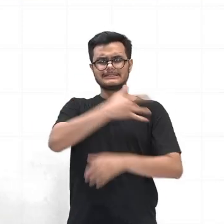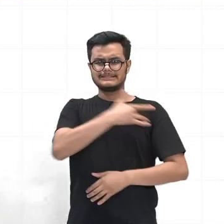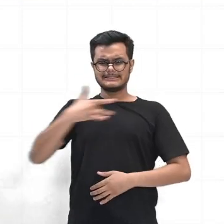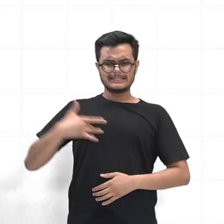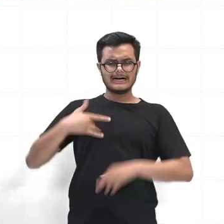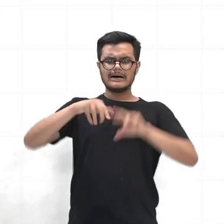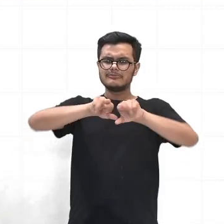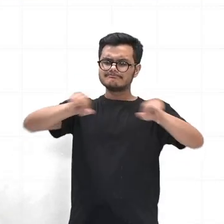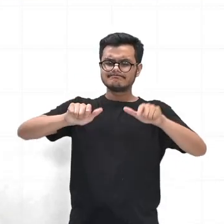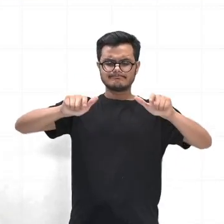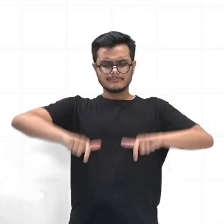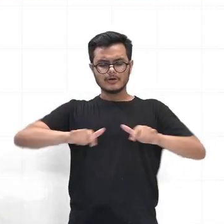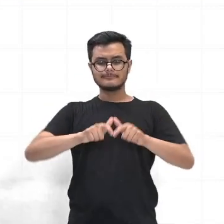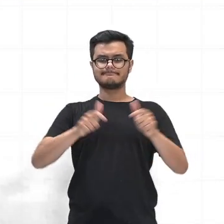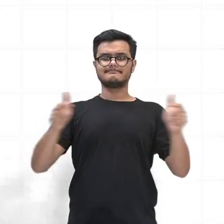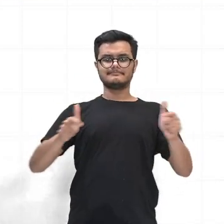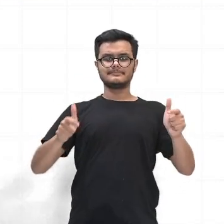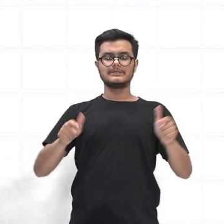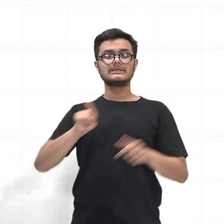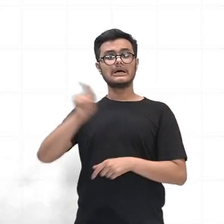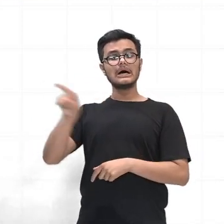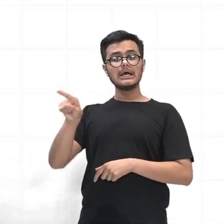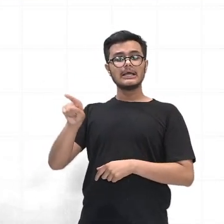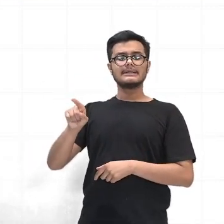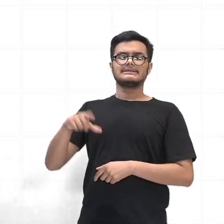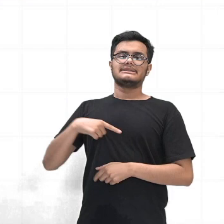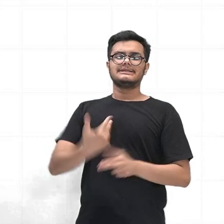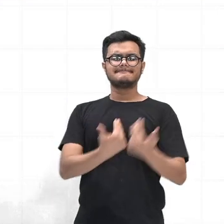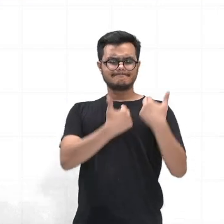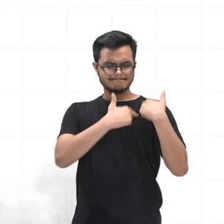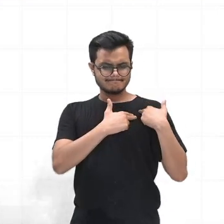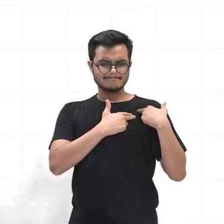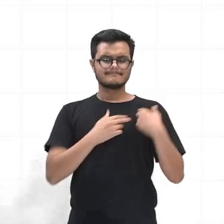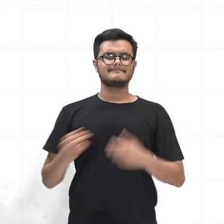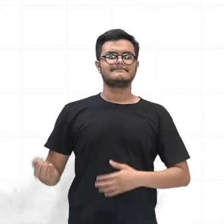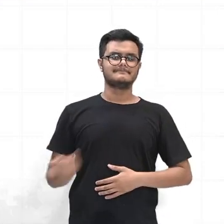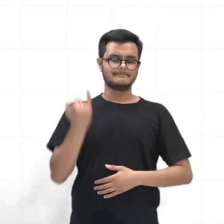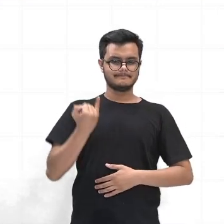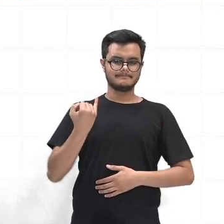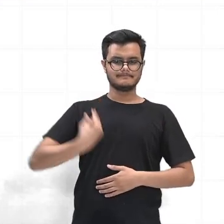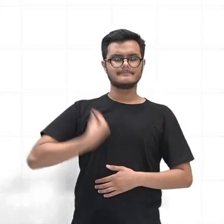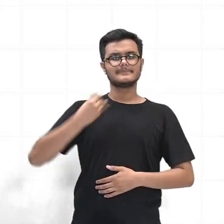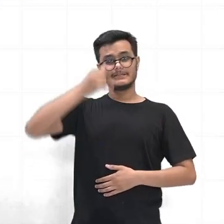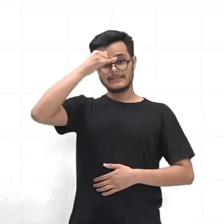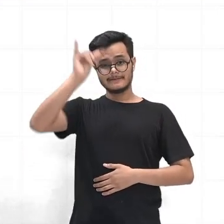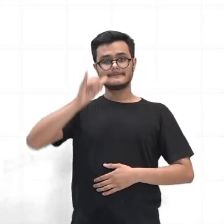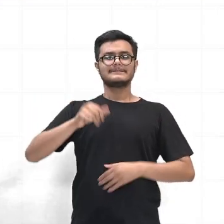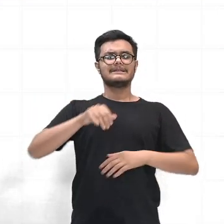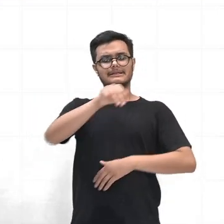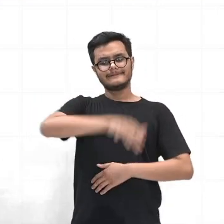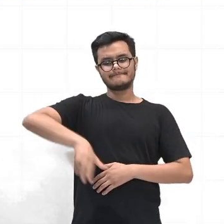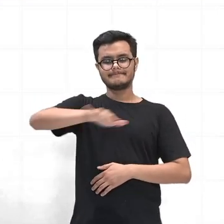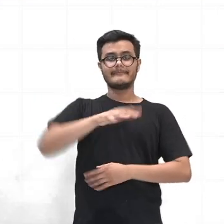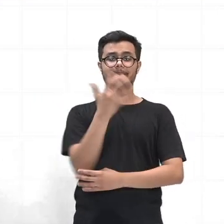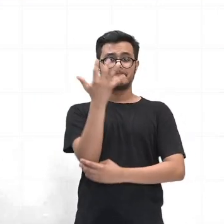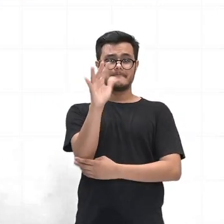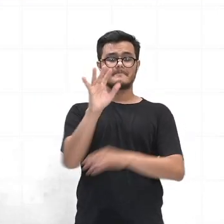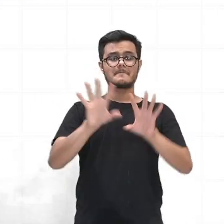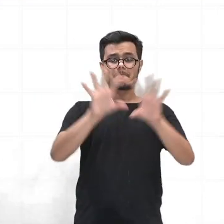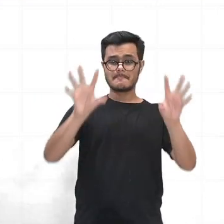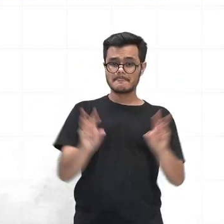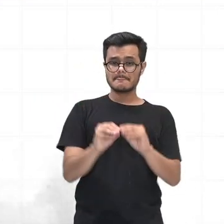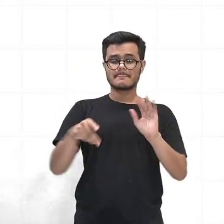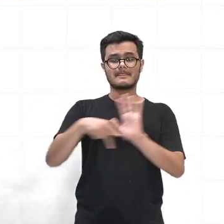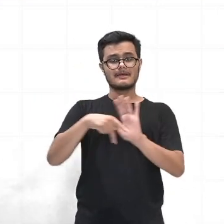pressões territoriais. Os tucanos desempenham um papel vital na preservação da biodiversidade e na